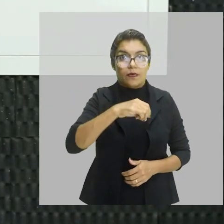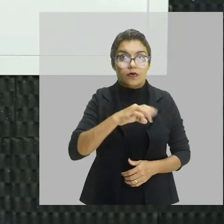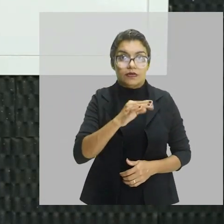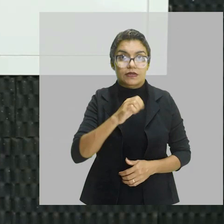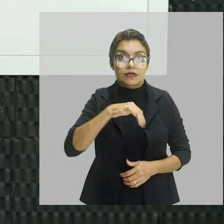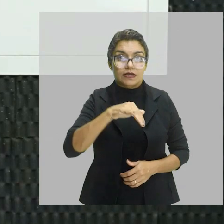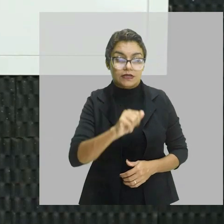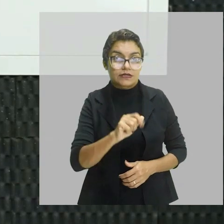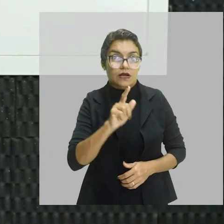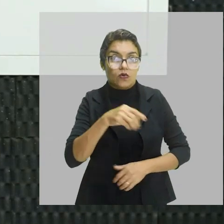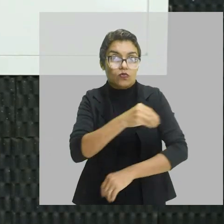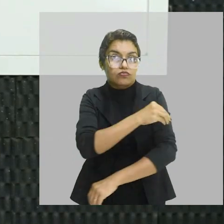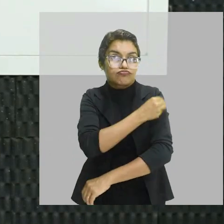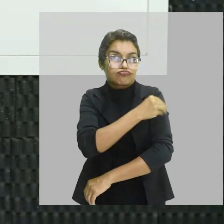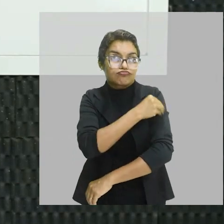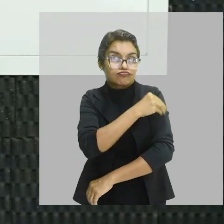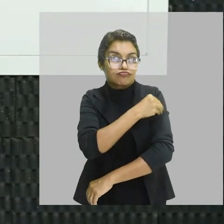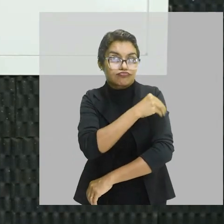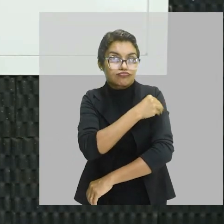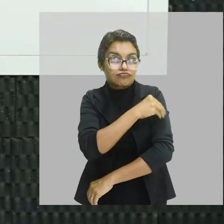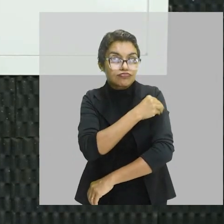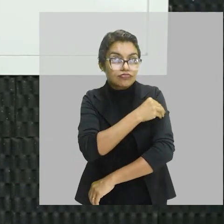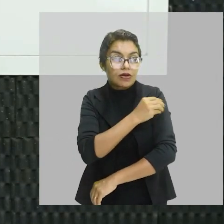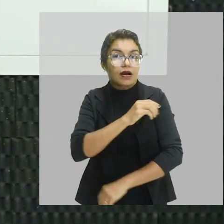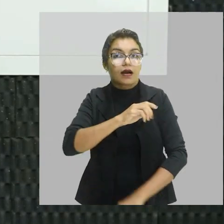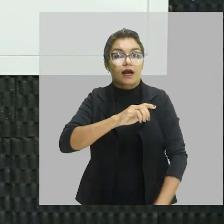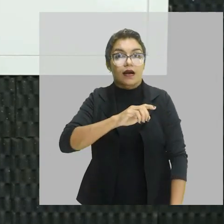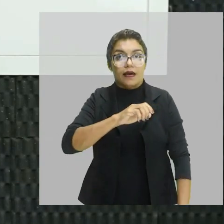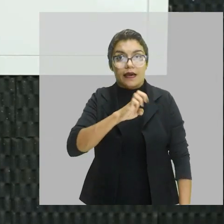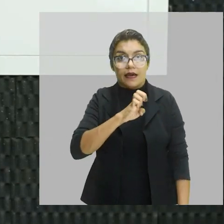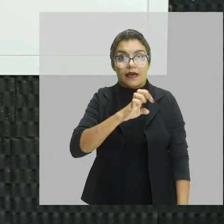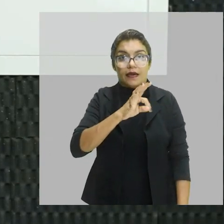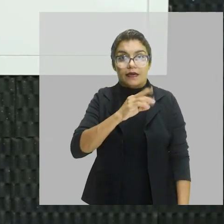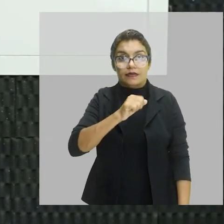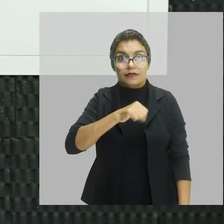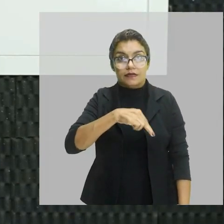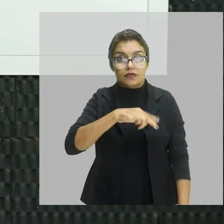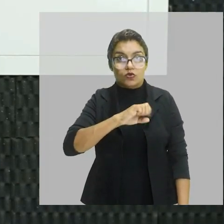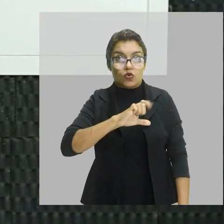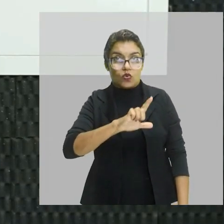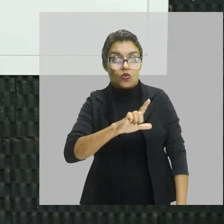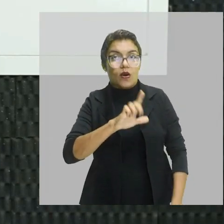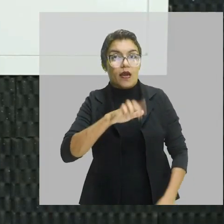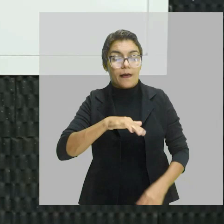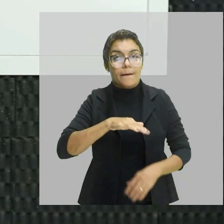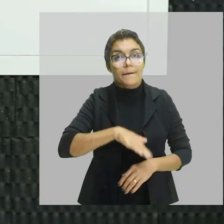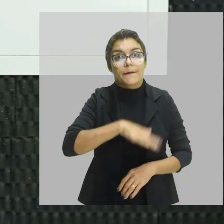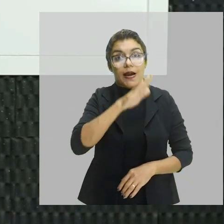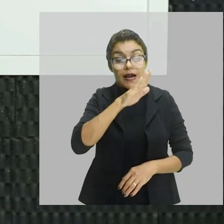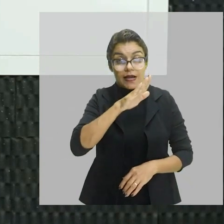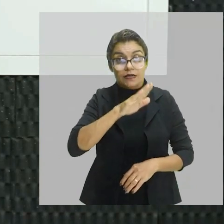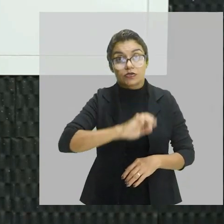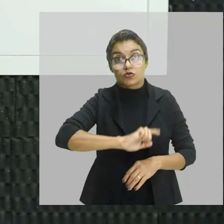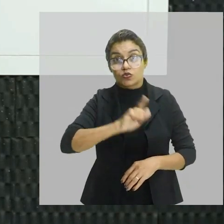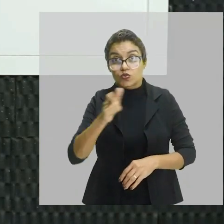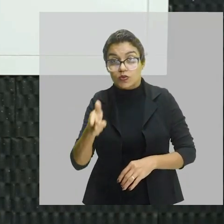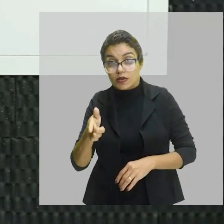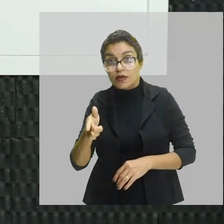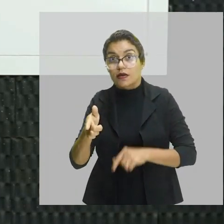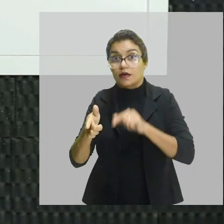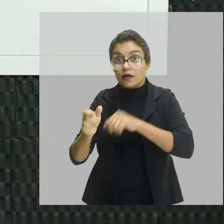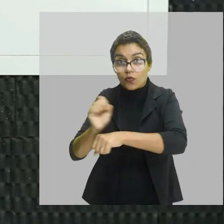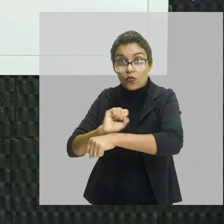quando está com etanol, está com álcool, é maior do que a potência deste